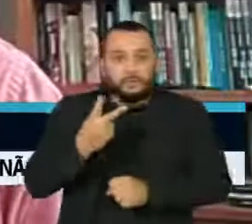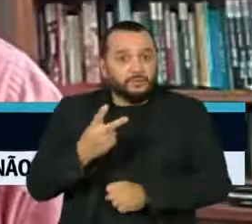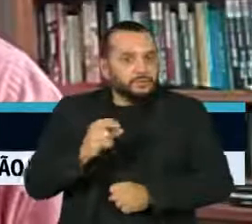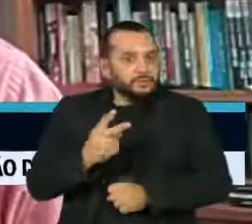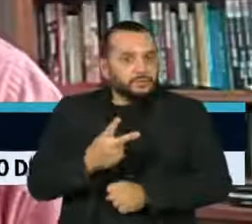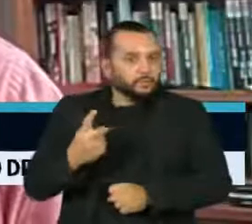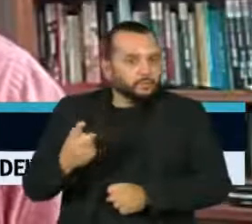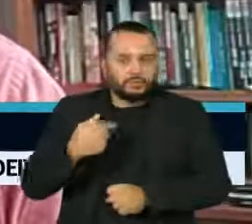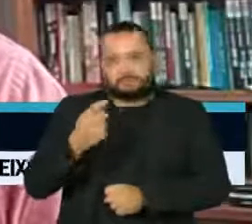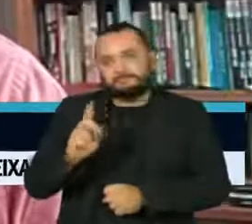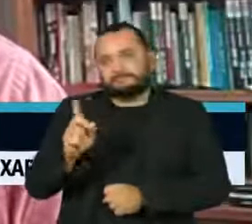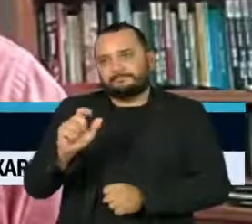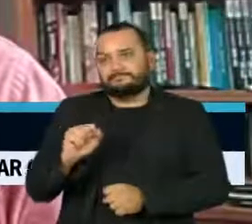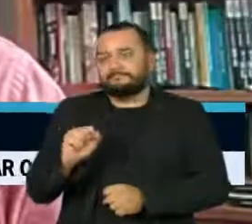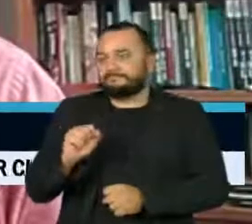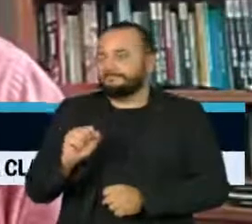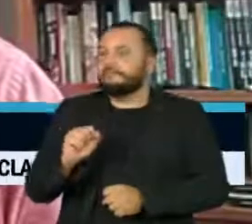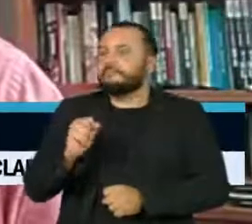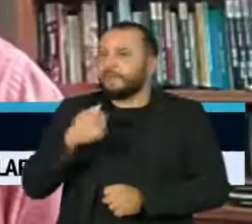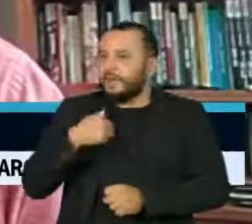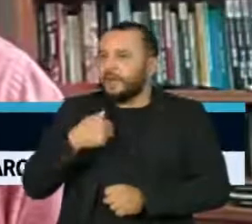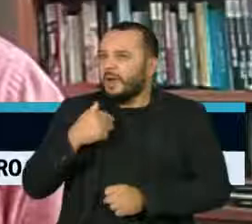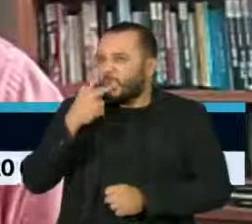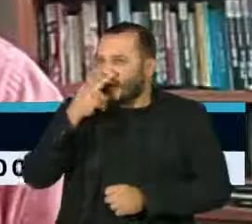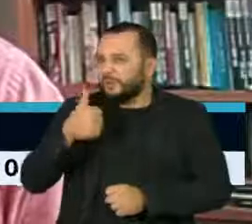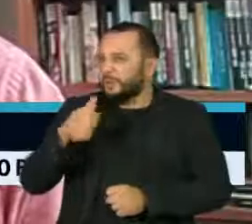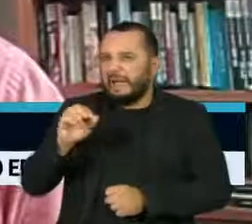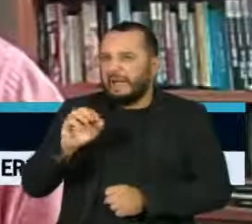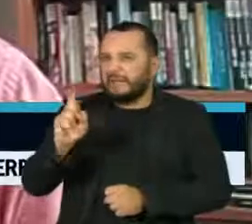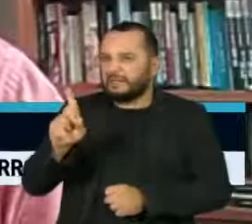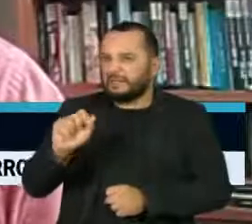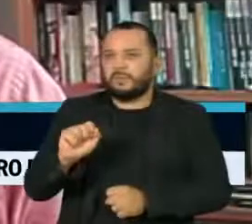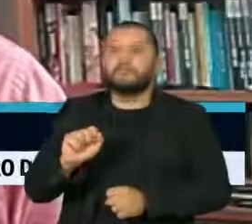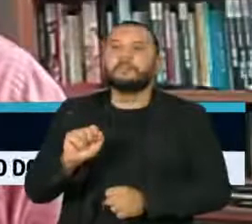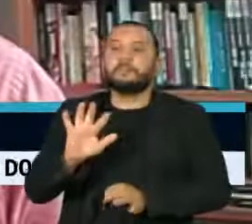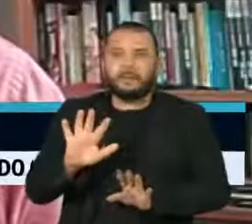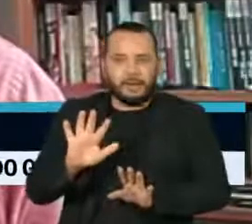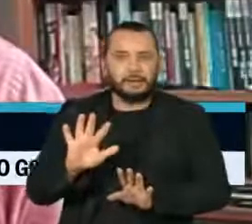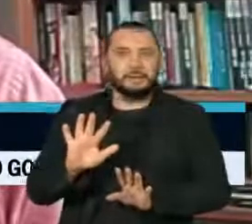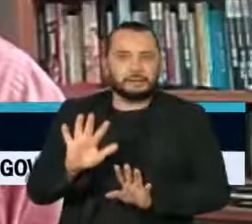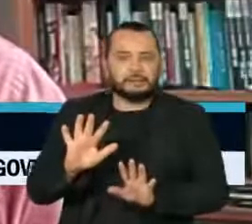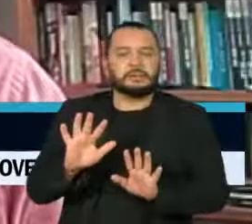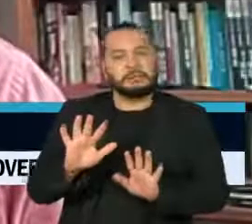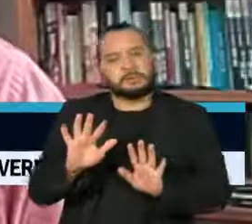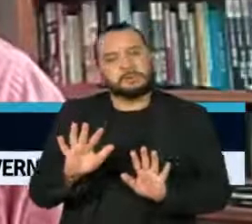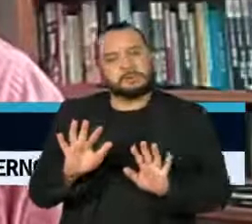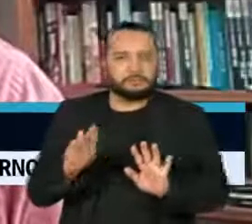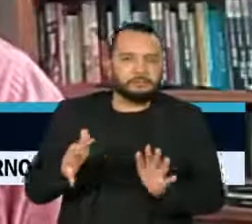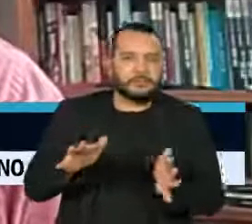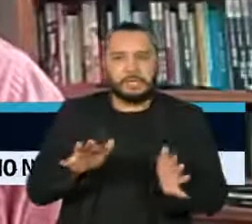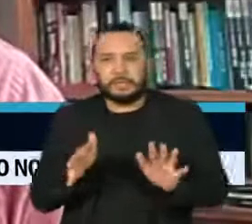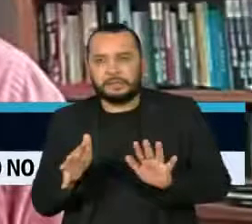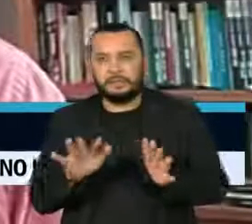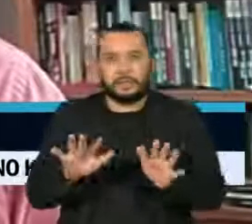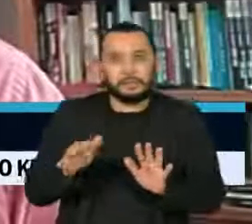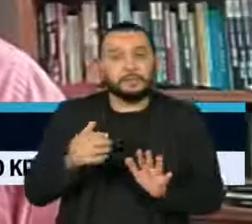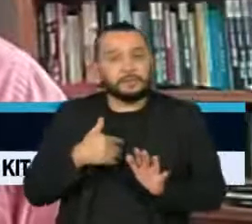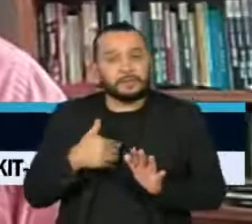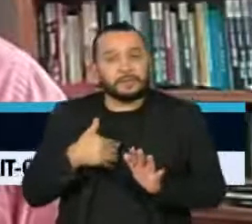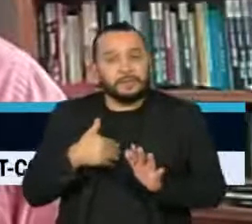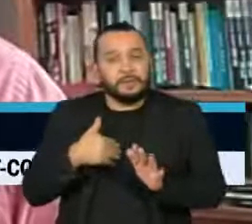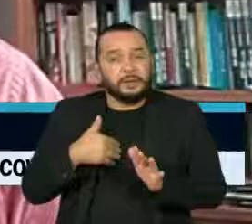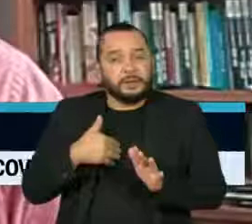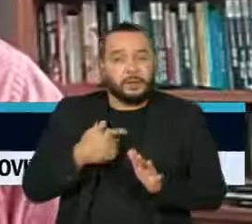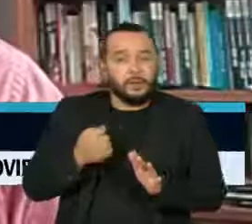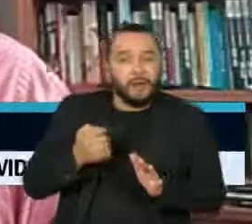dois dígitos. Mas a gente provavelmente vai ter uma inflação aí próximo da casa de 10%, quer dizer, mais